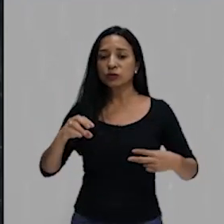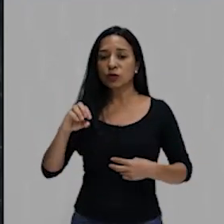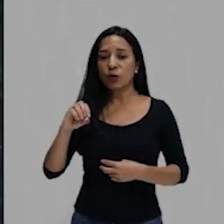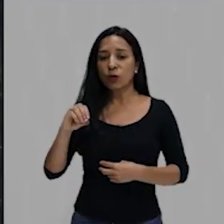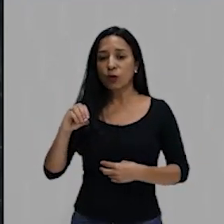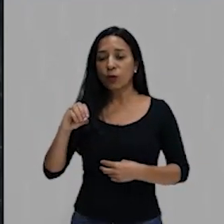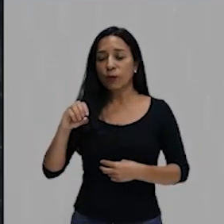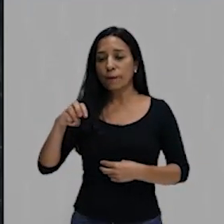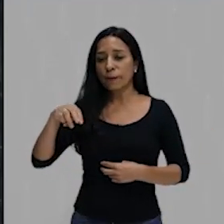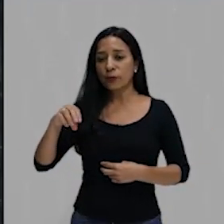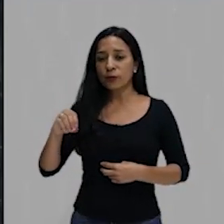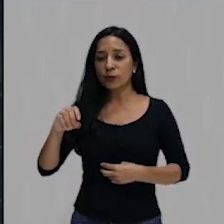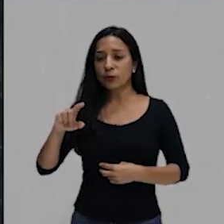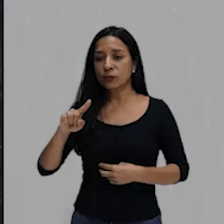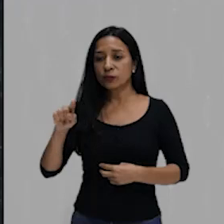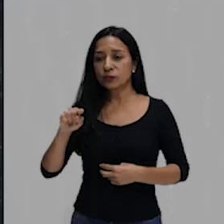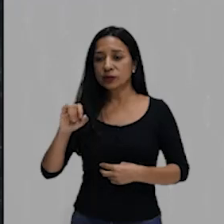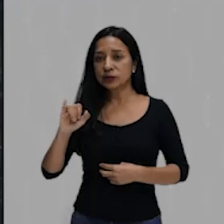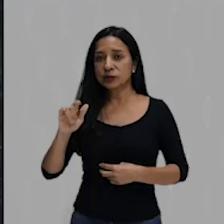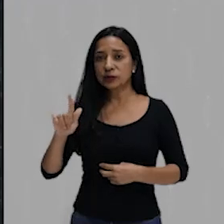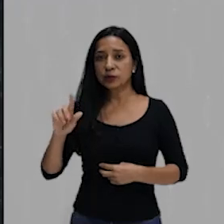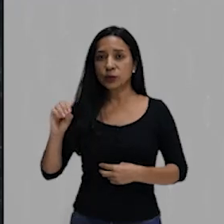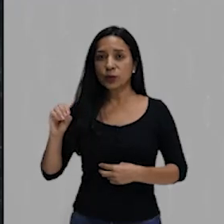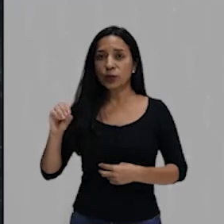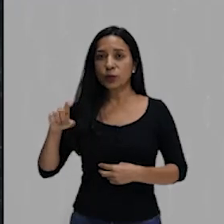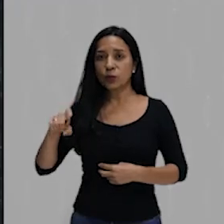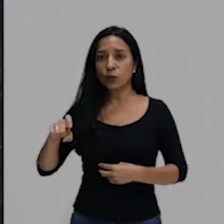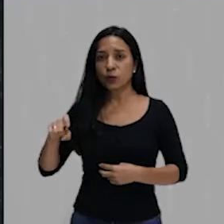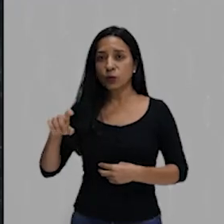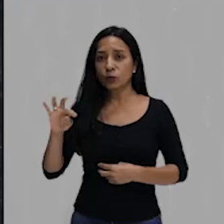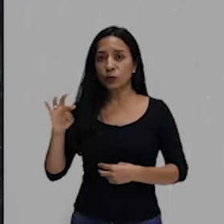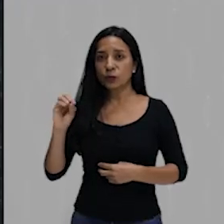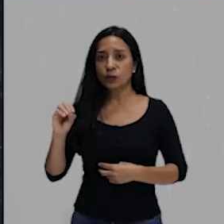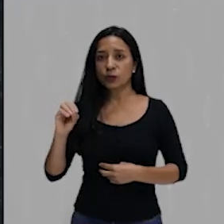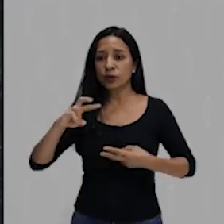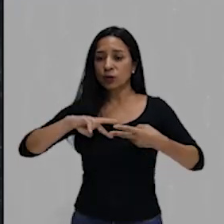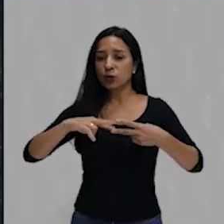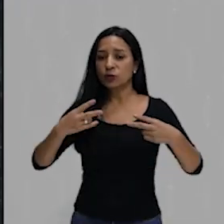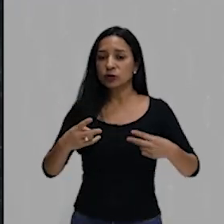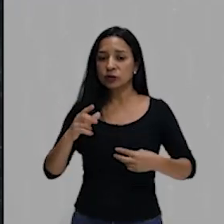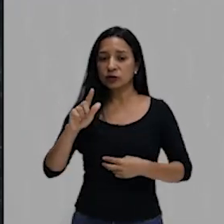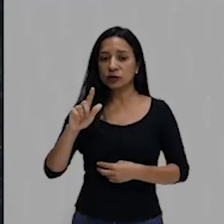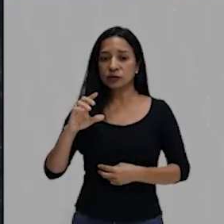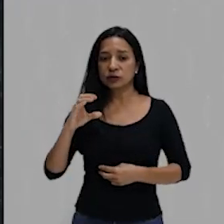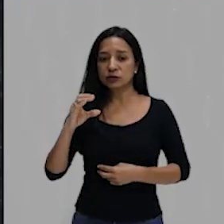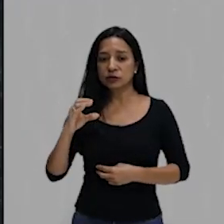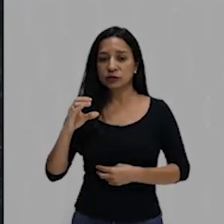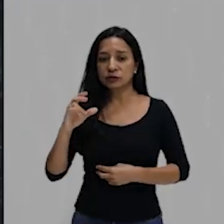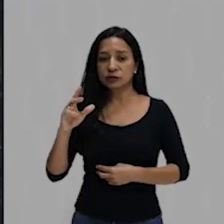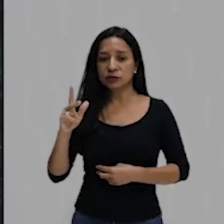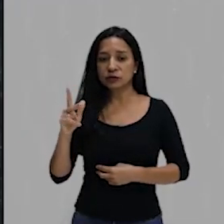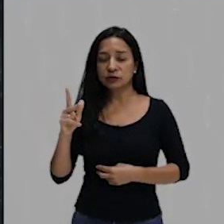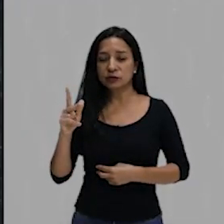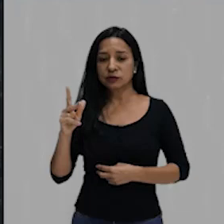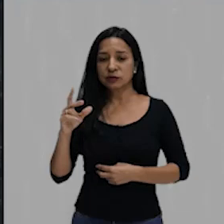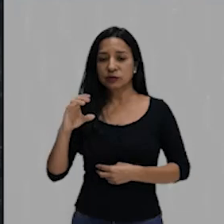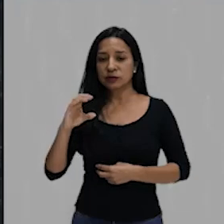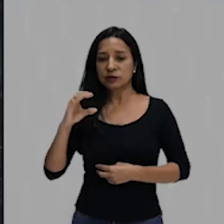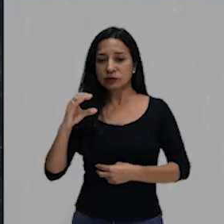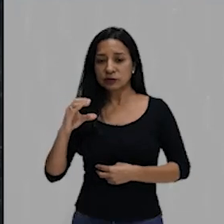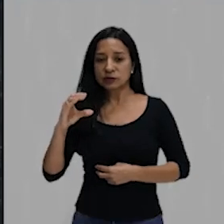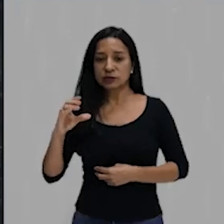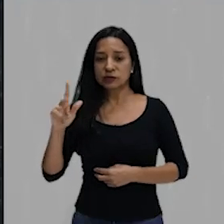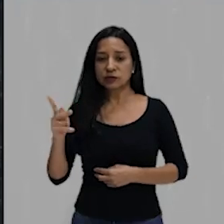homozigoto para o gene chinchila, certo? O que é o gene chinchila? Chinchila são